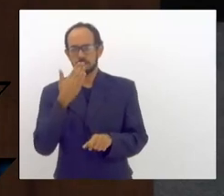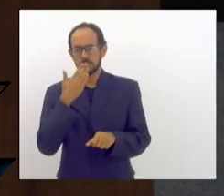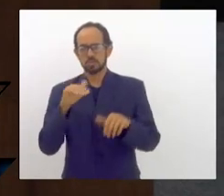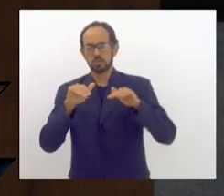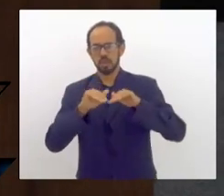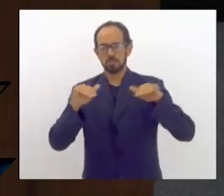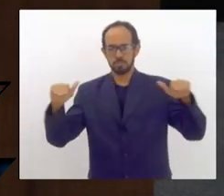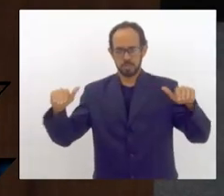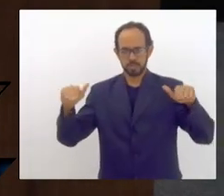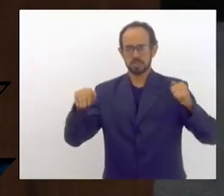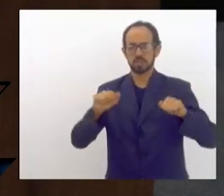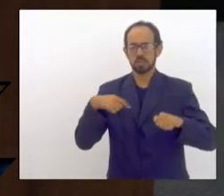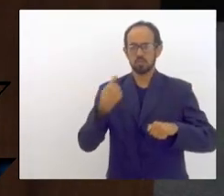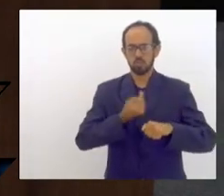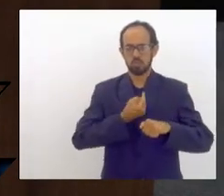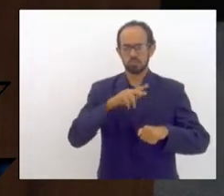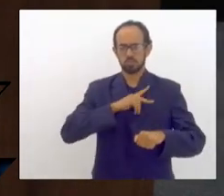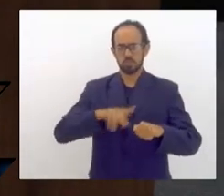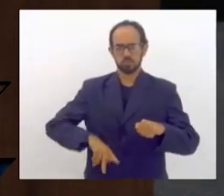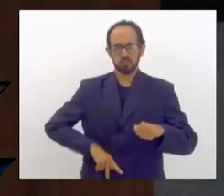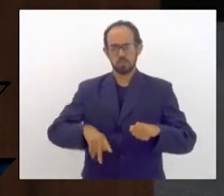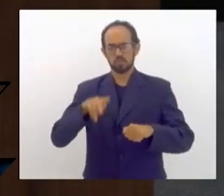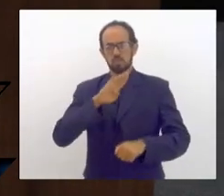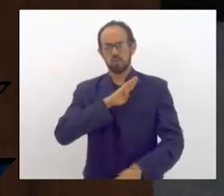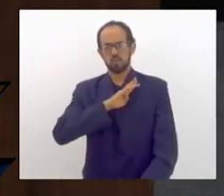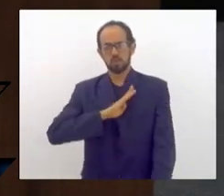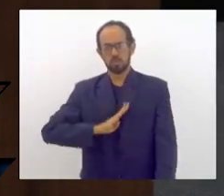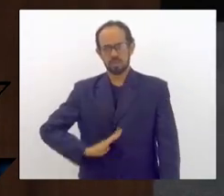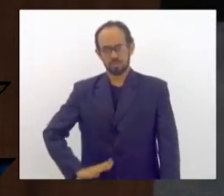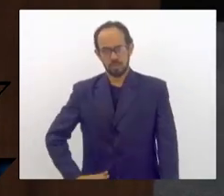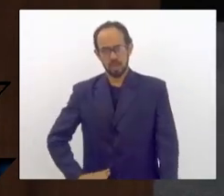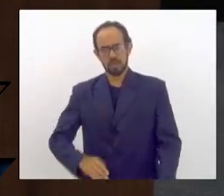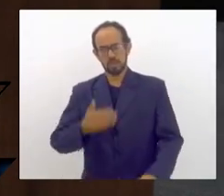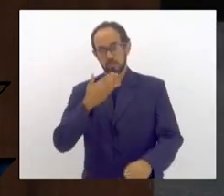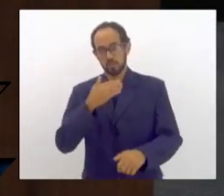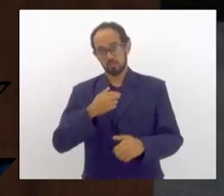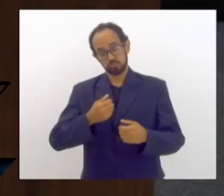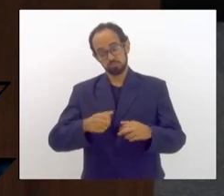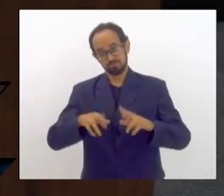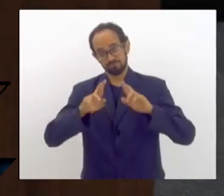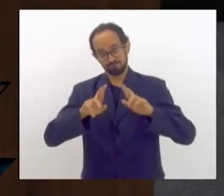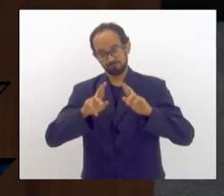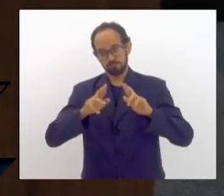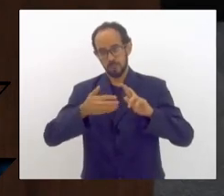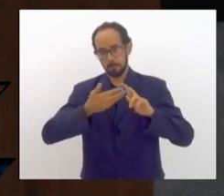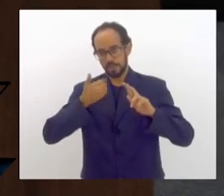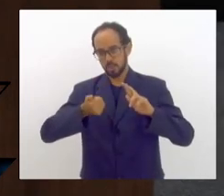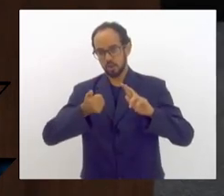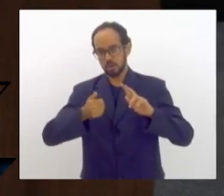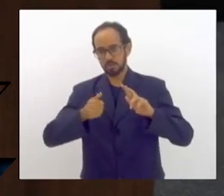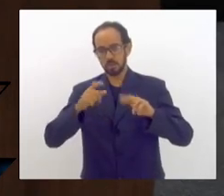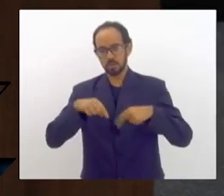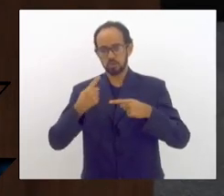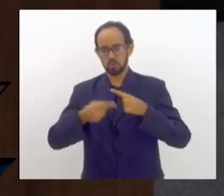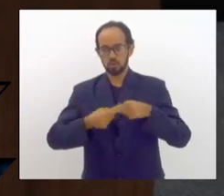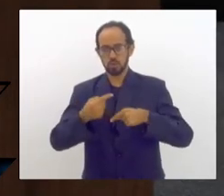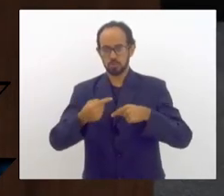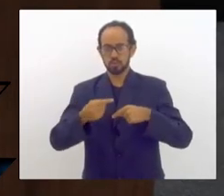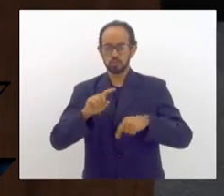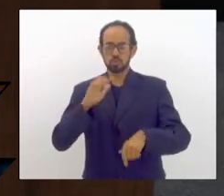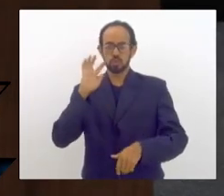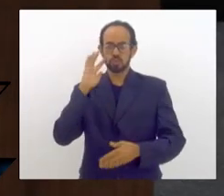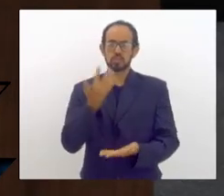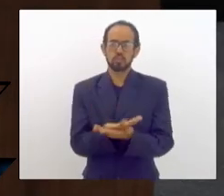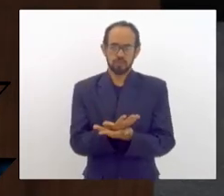mesa, ao nosso presidente Rodrigo Bacelar, que eu também estimo, melhoras, para que a gente possa resolver. E que os deputados que